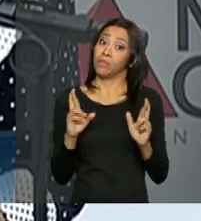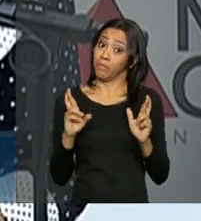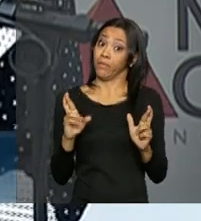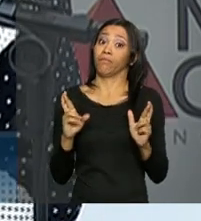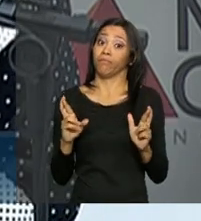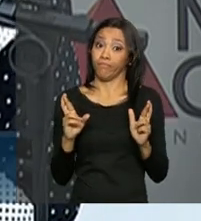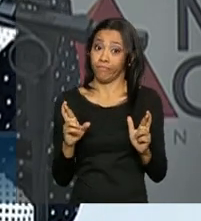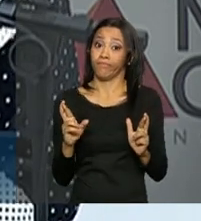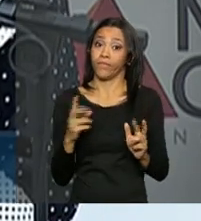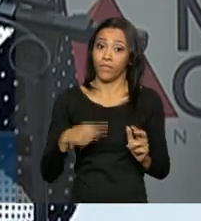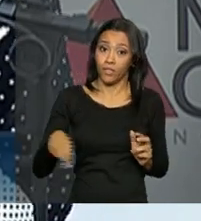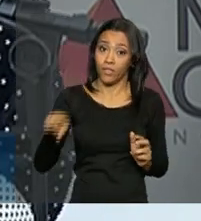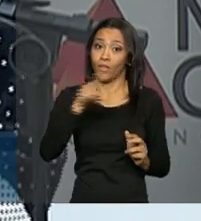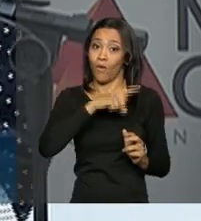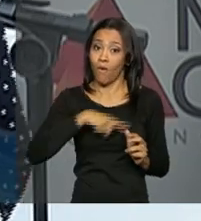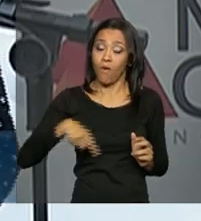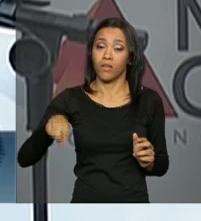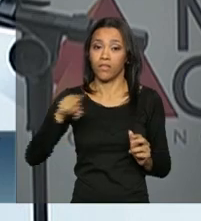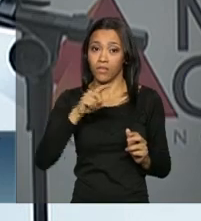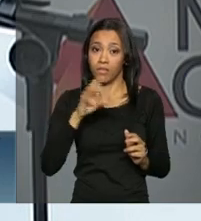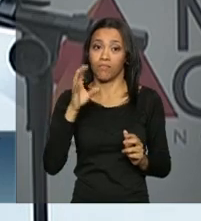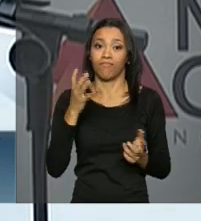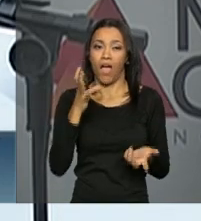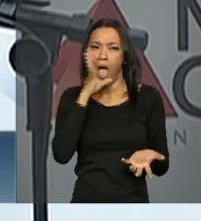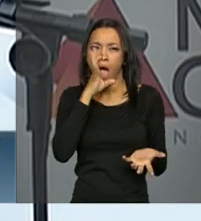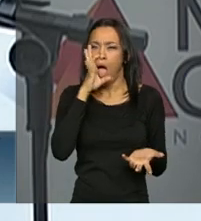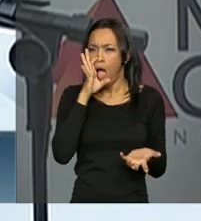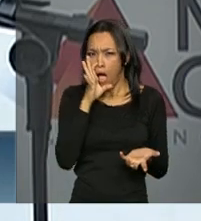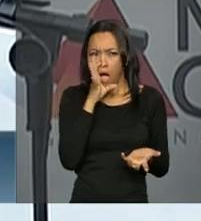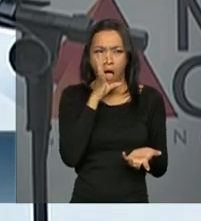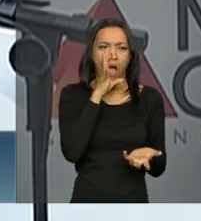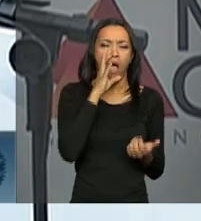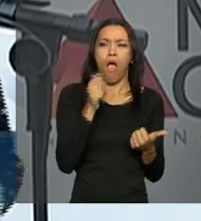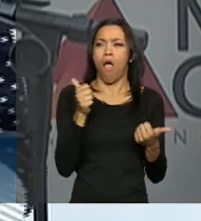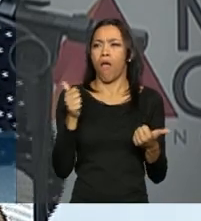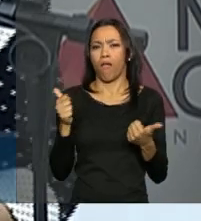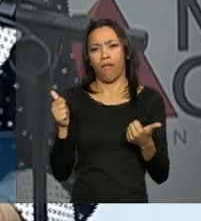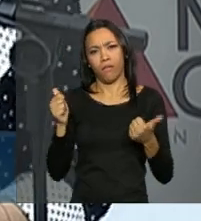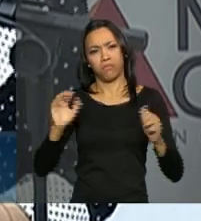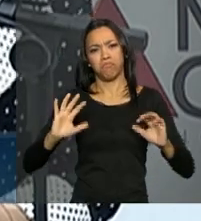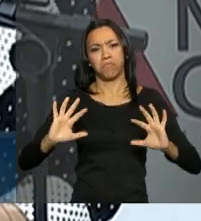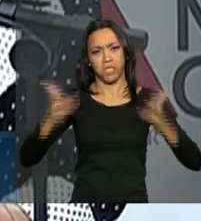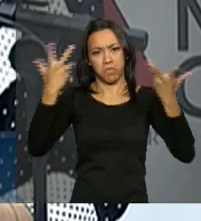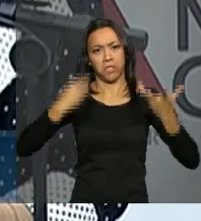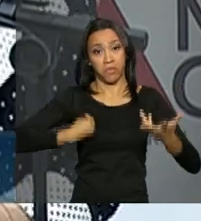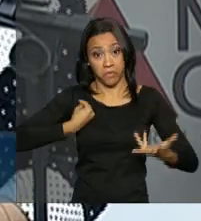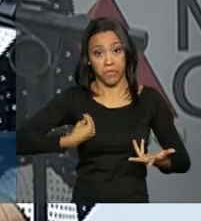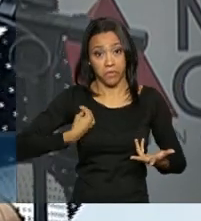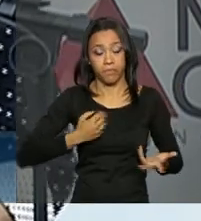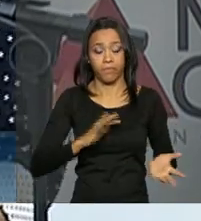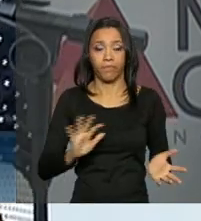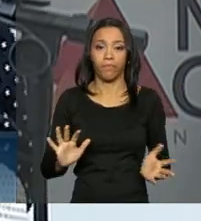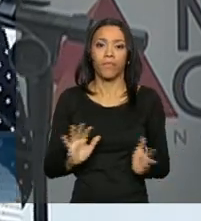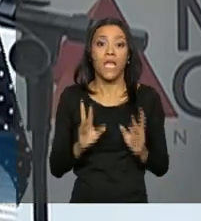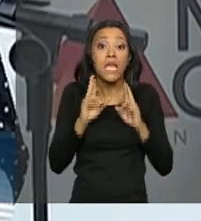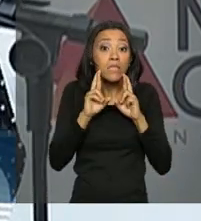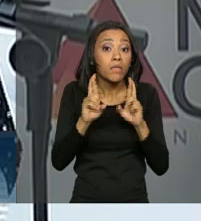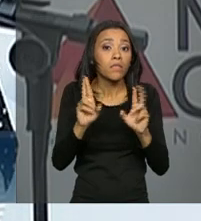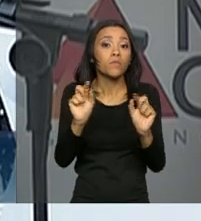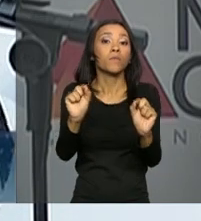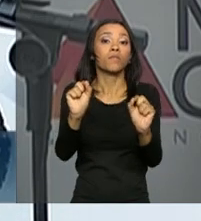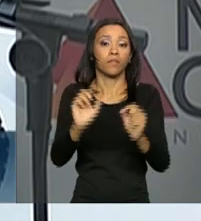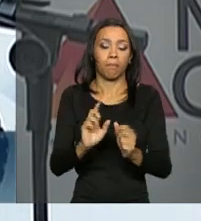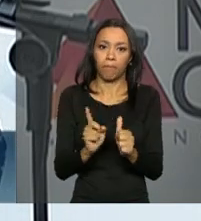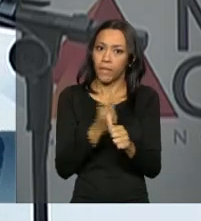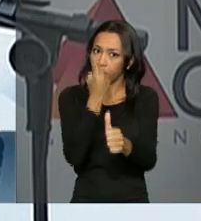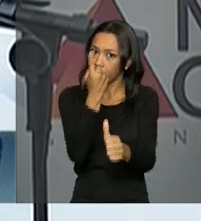nós possamos assistir a essa verdadeira celebração da vida. Respeitando o quê? Primeiro,